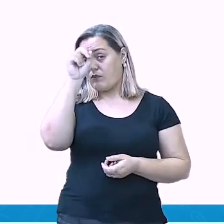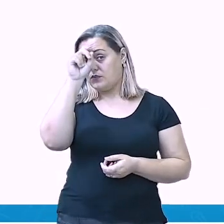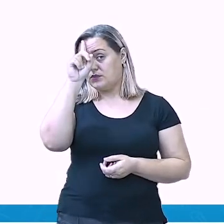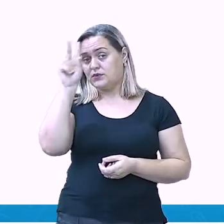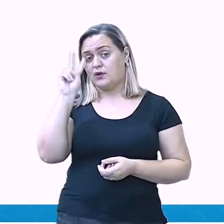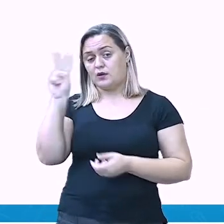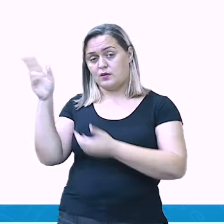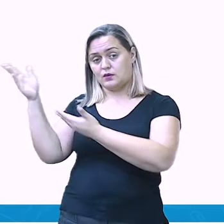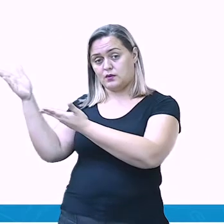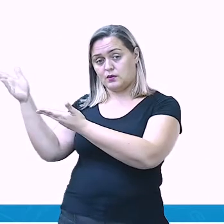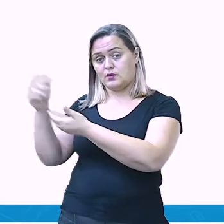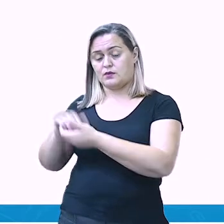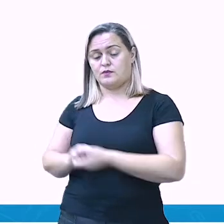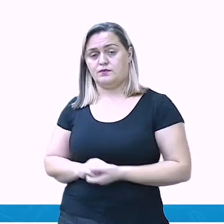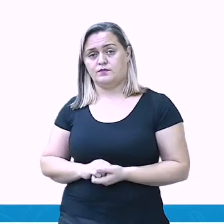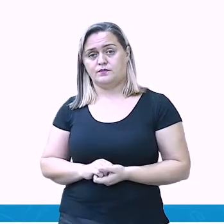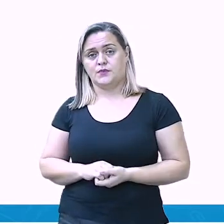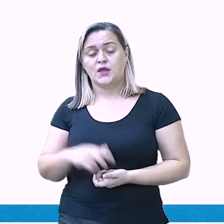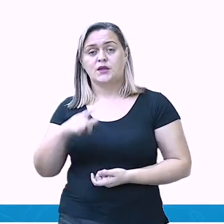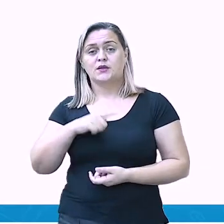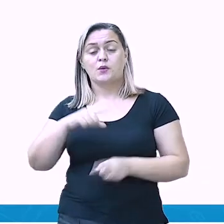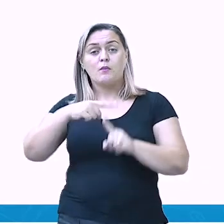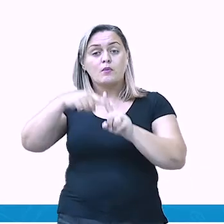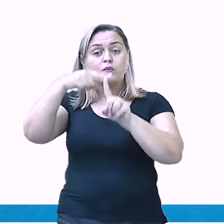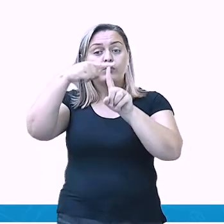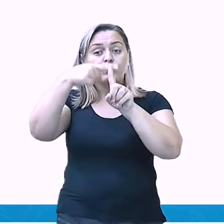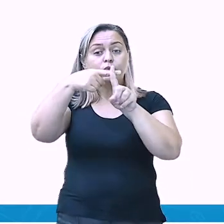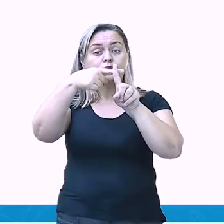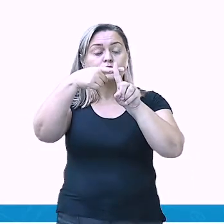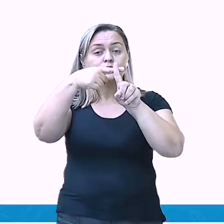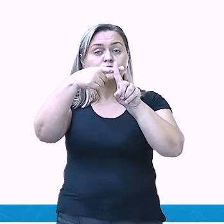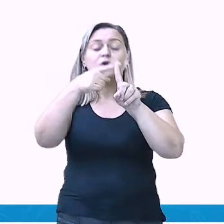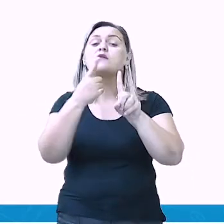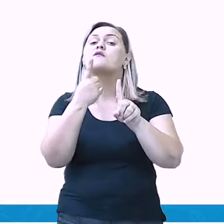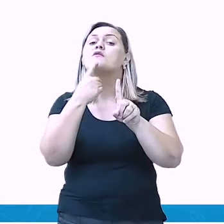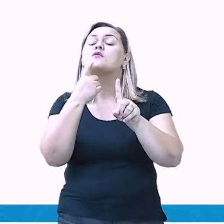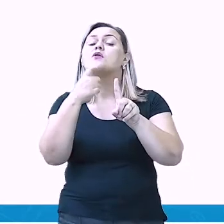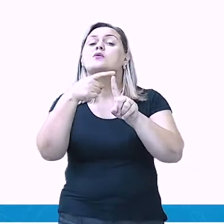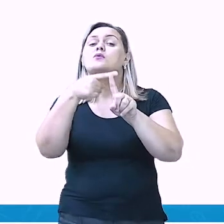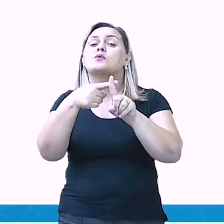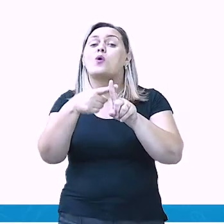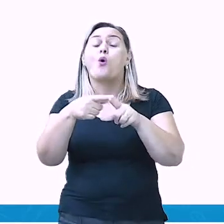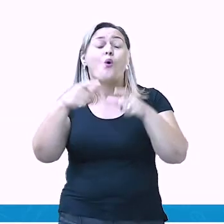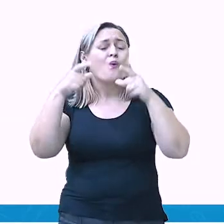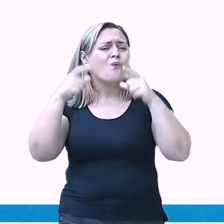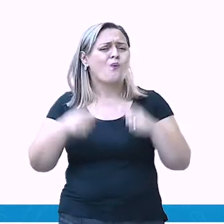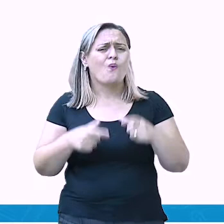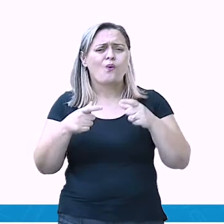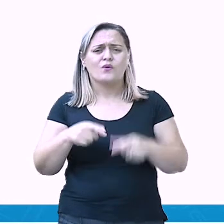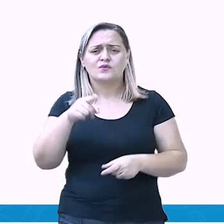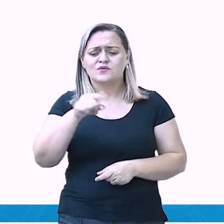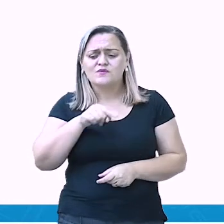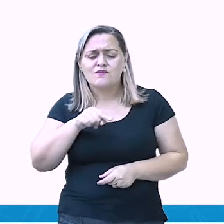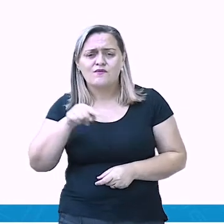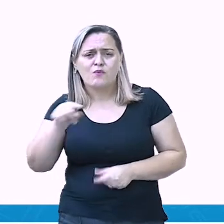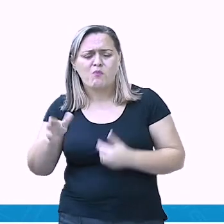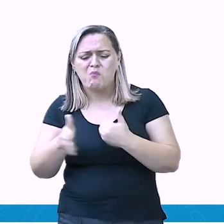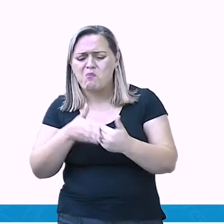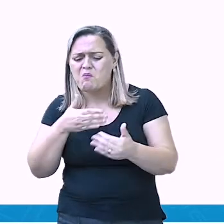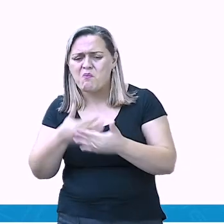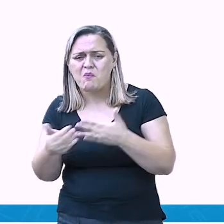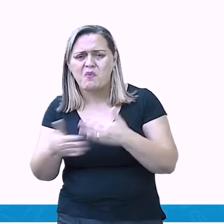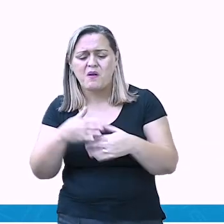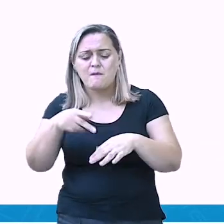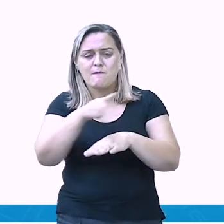Cruz Vermelha. Aonde você for, para qualquer país que você for, aquela cruz ali